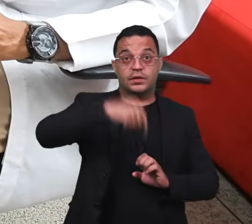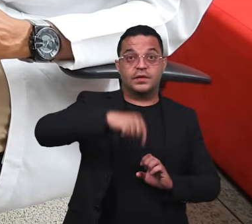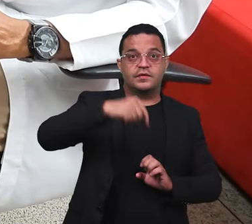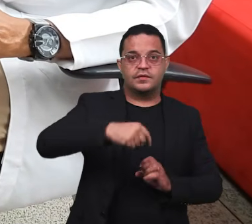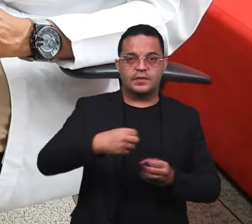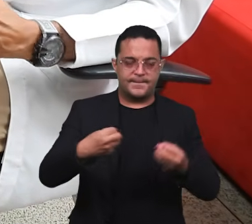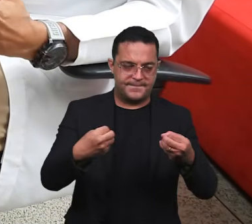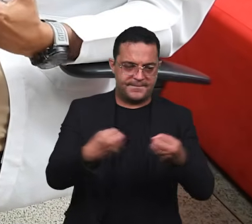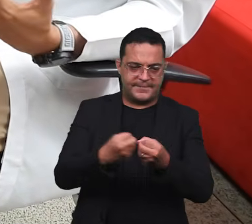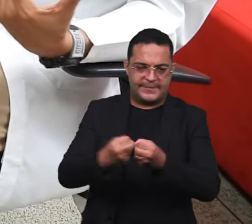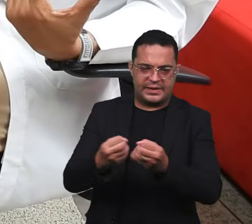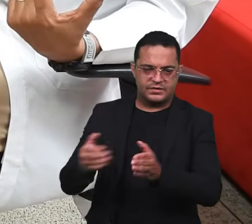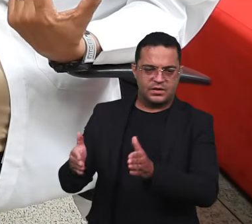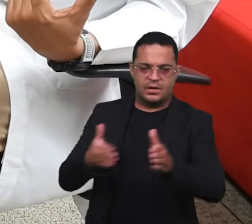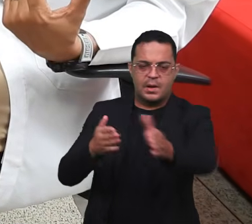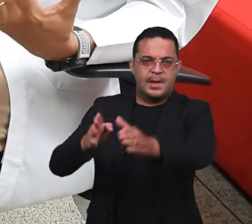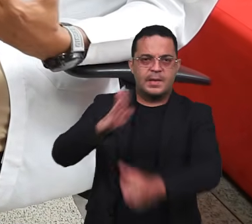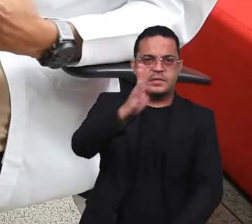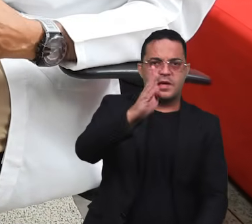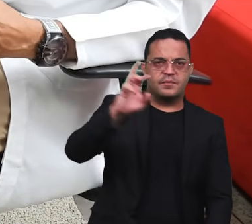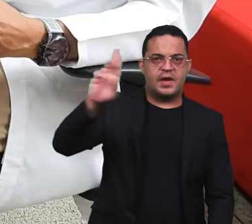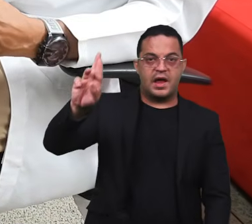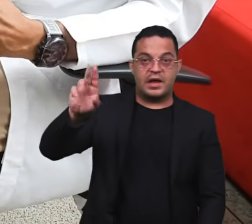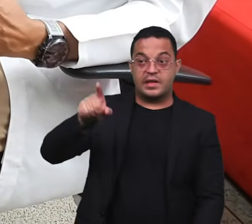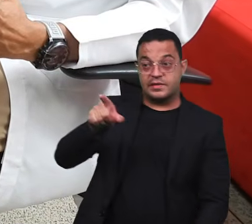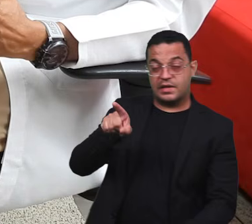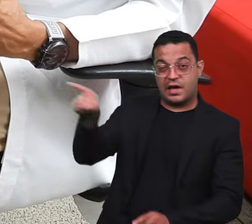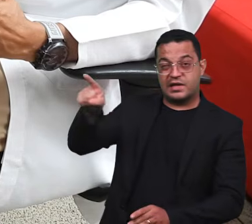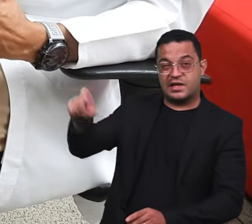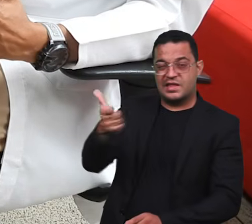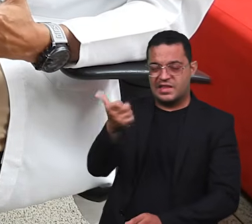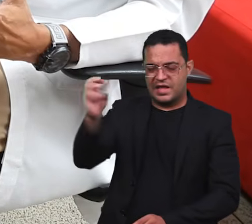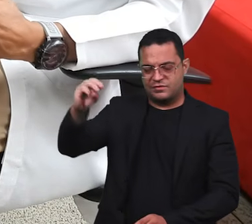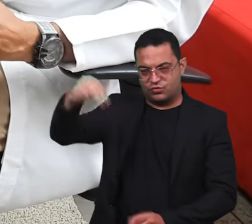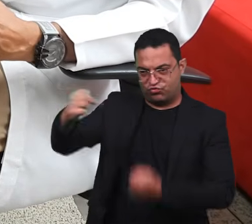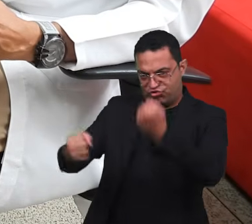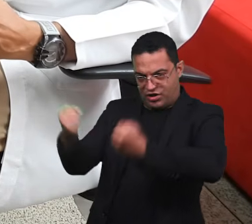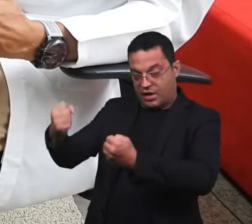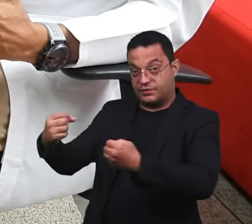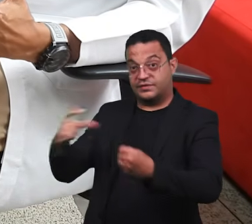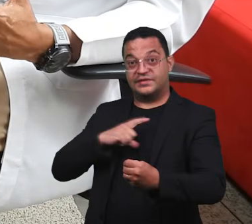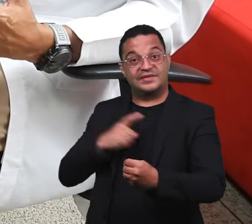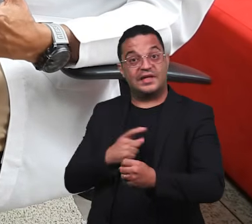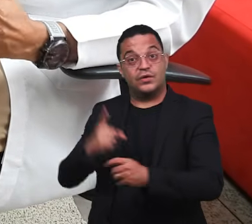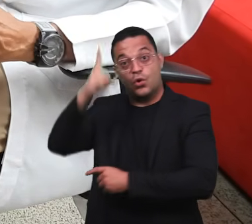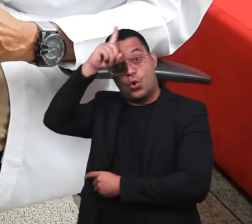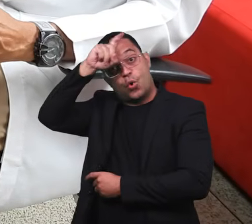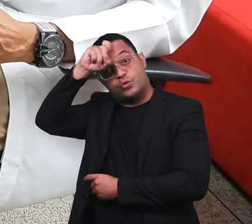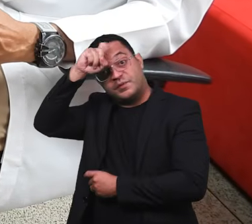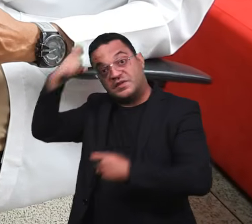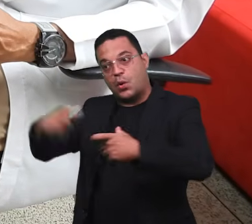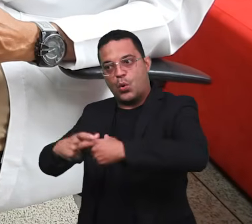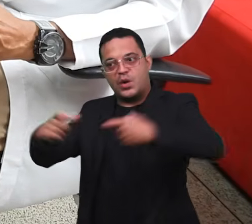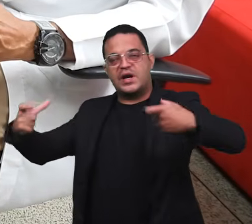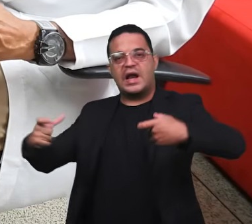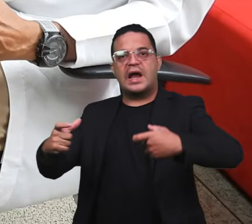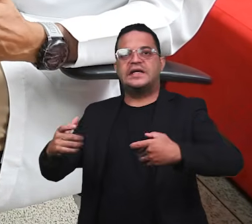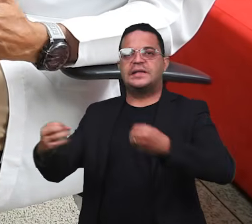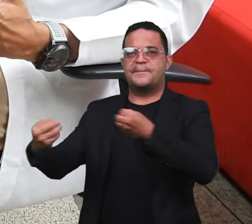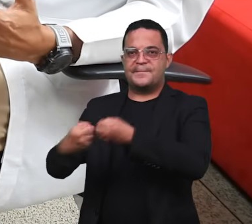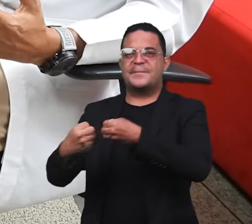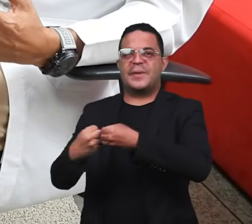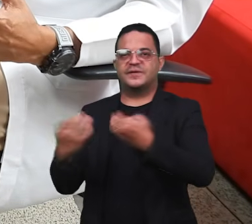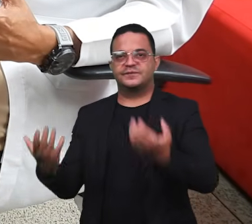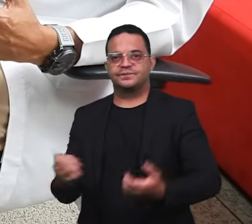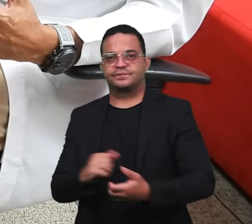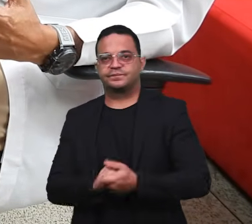uma estrutura hoje aqui, estamos no BR 262, temos um hospital próximo aqui, a 10 minutos de carro, mas nós temos